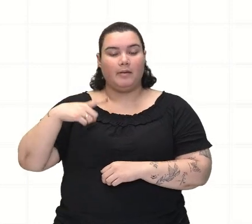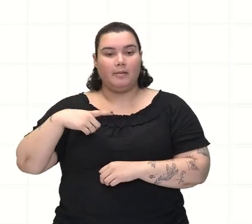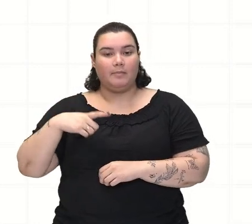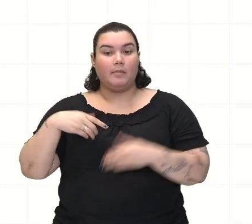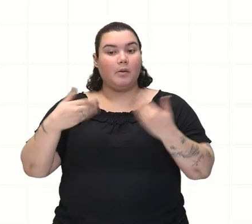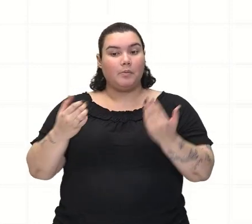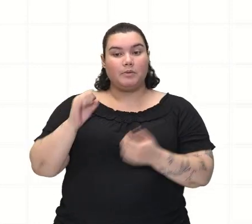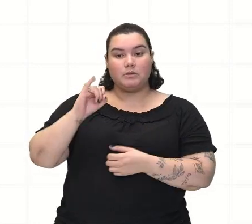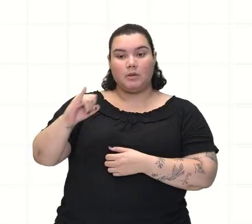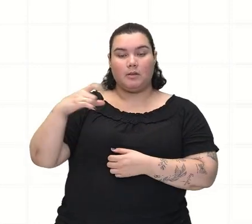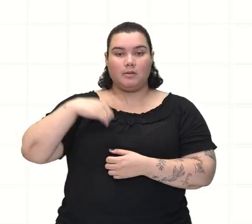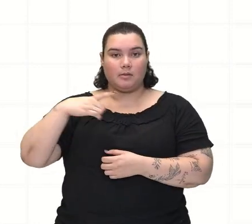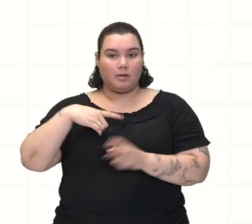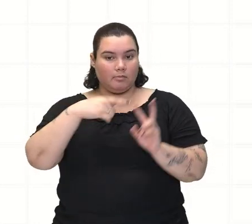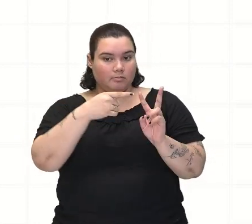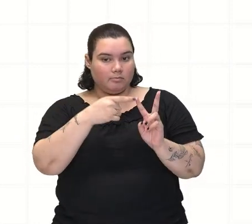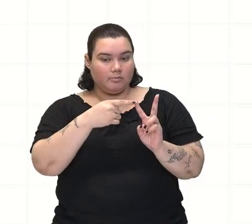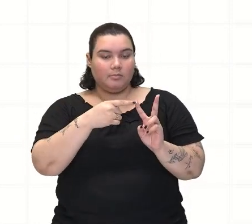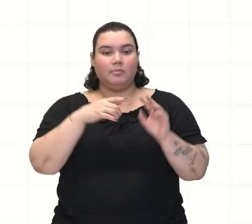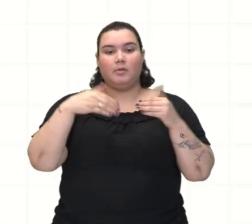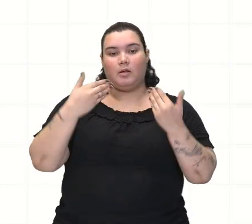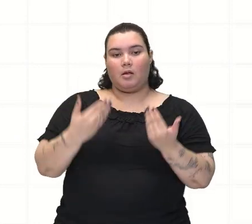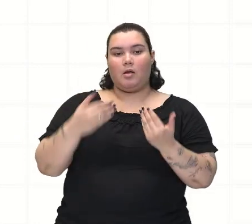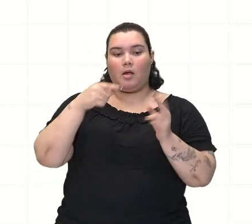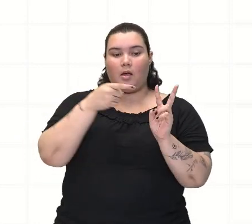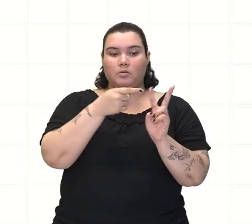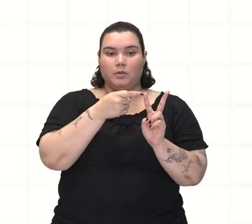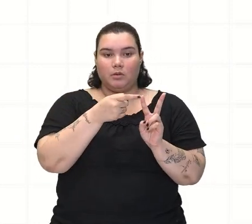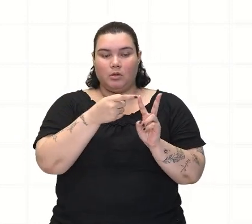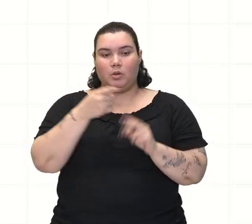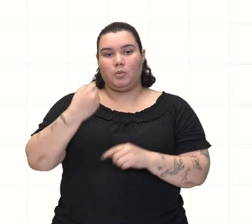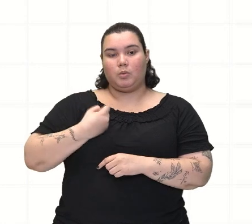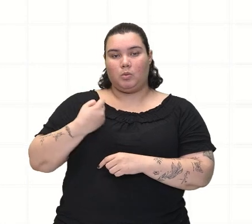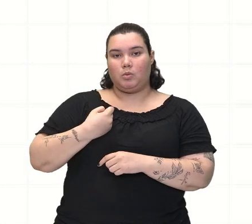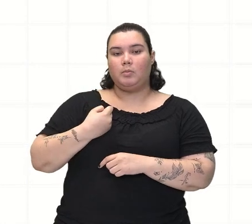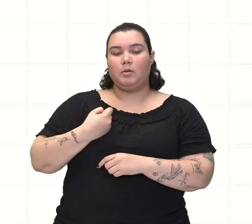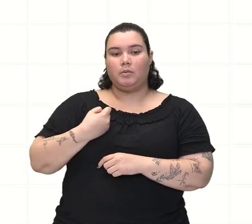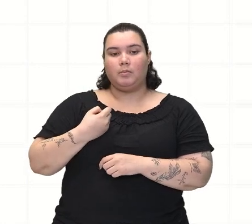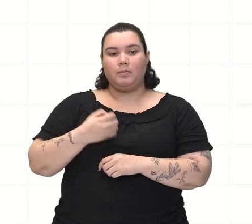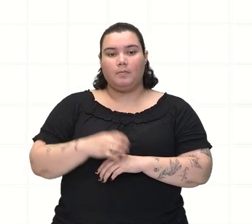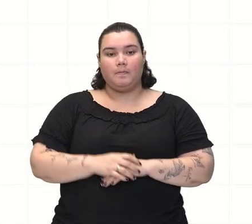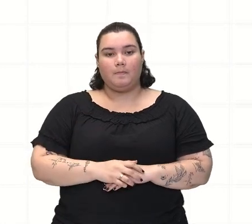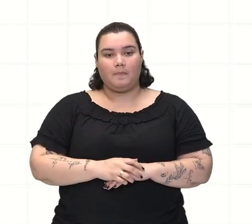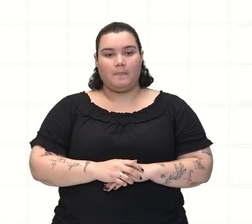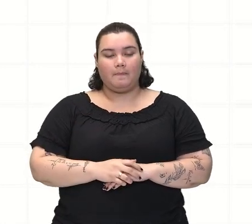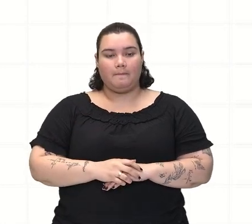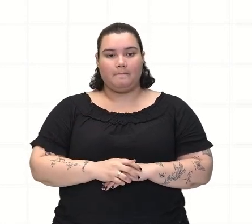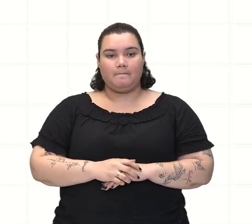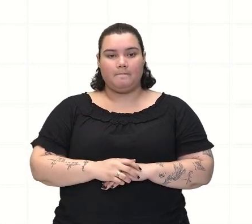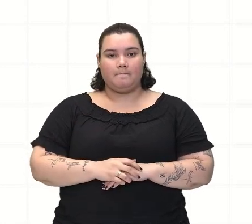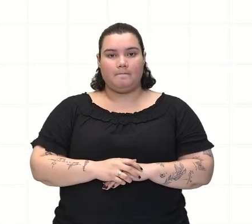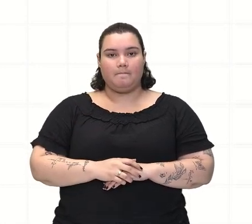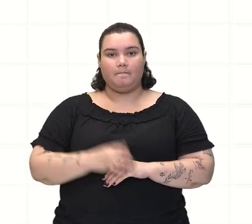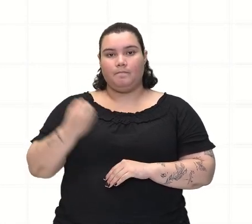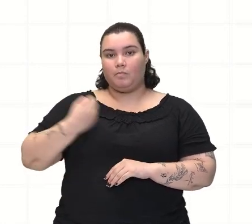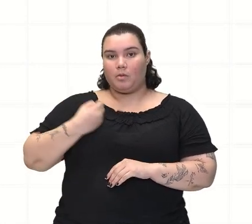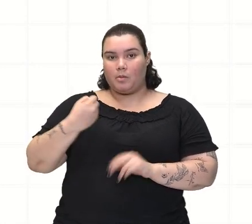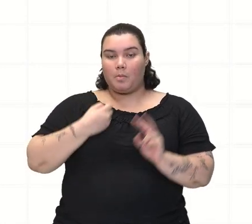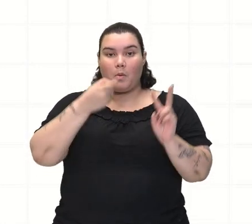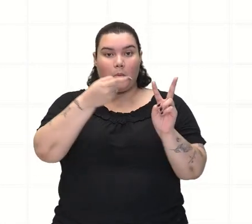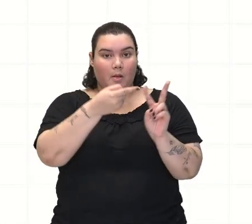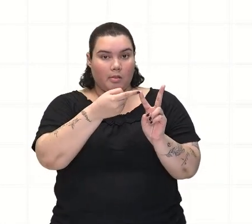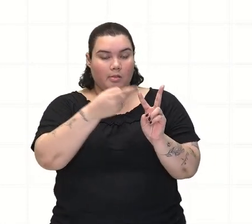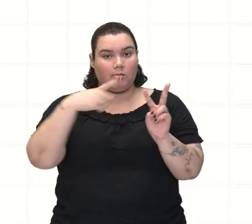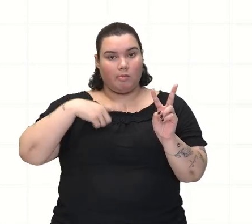ele tem raiz quadrada, então a raiz quadrada dele é um número inteiro? Desculpa. Se o número tem raiz quadrada inteira, então